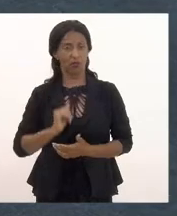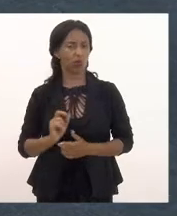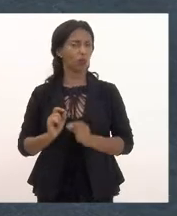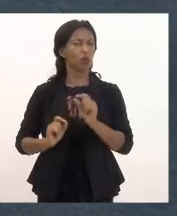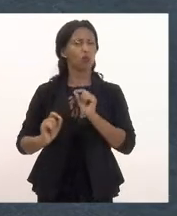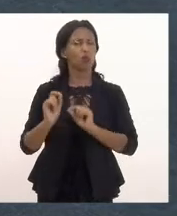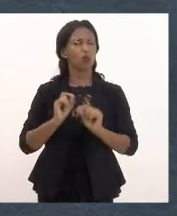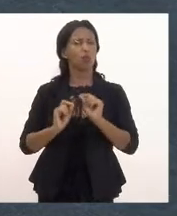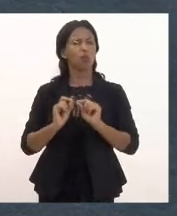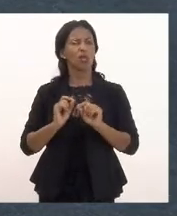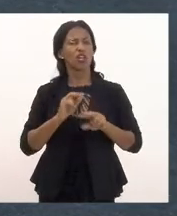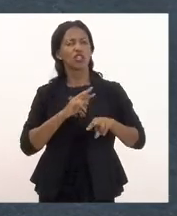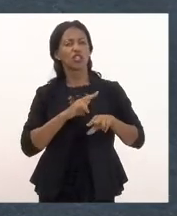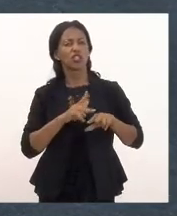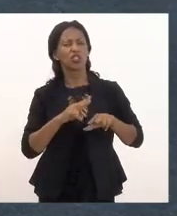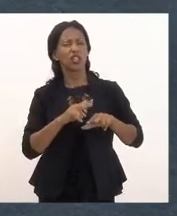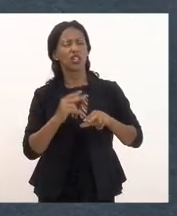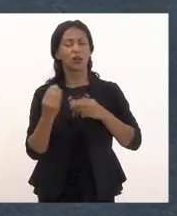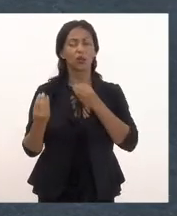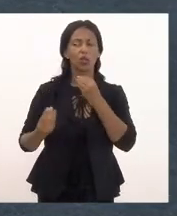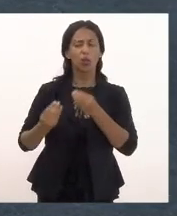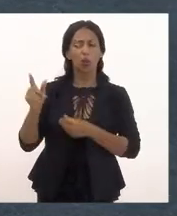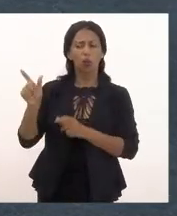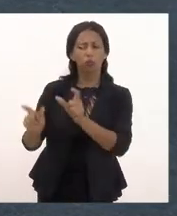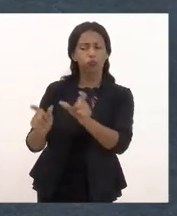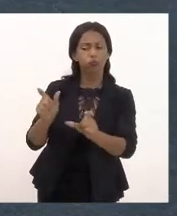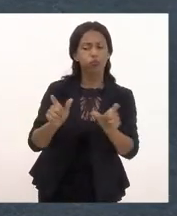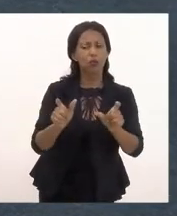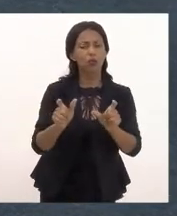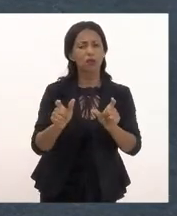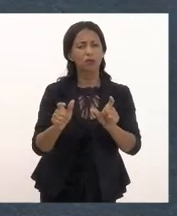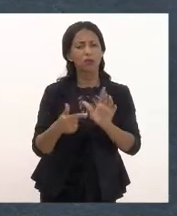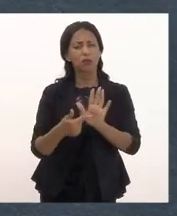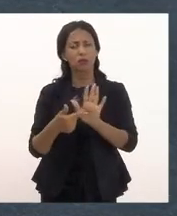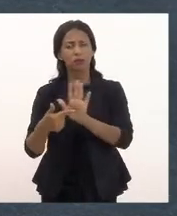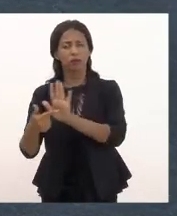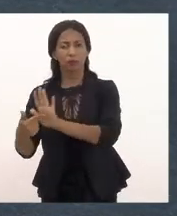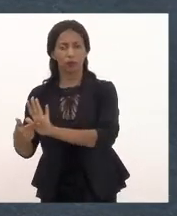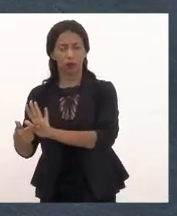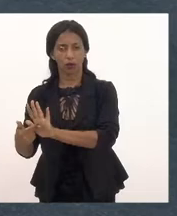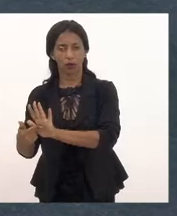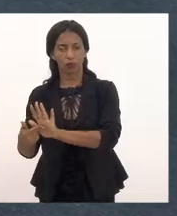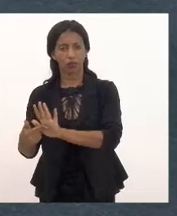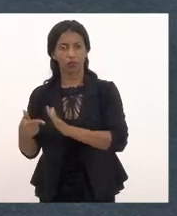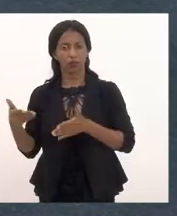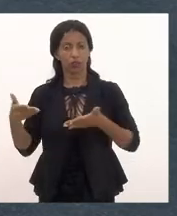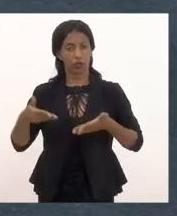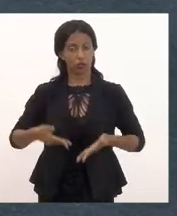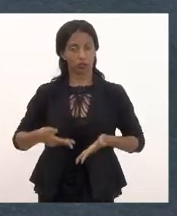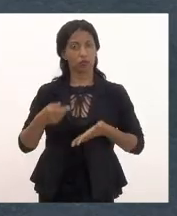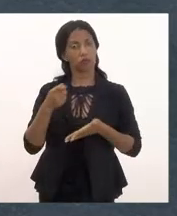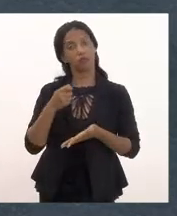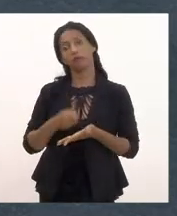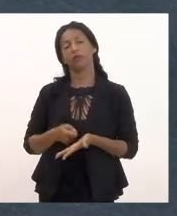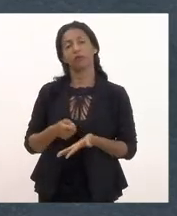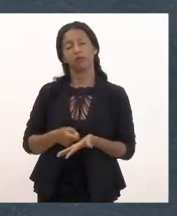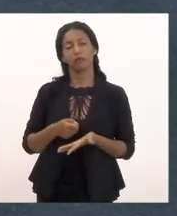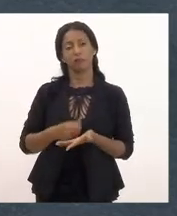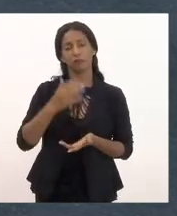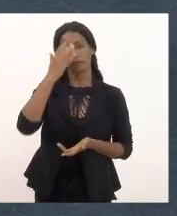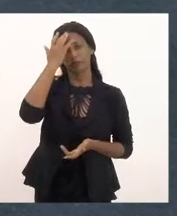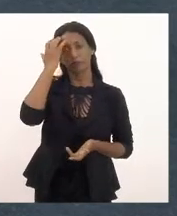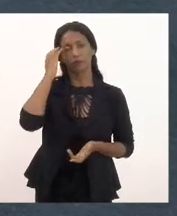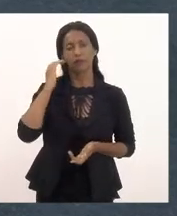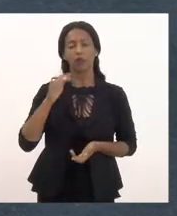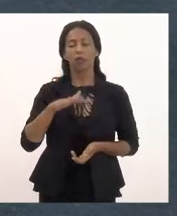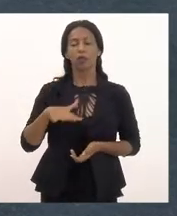é gênero e de como essas pessoas se identificam. Estamos aqui para garantir que o